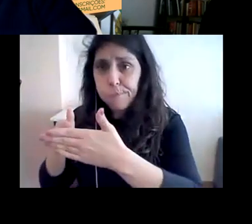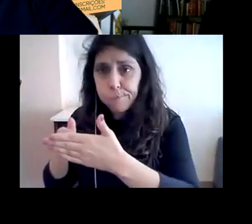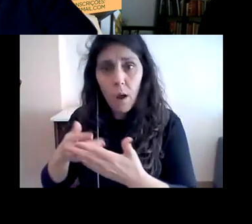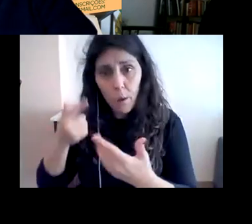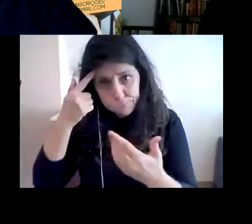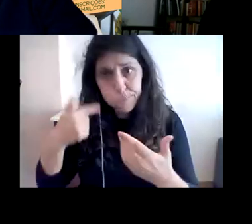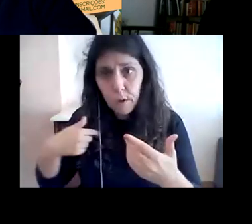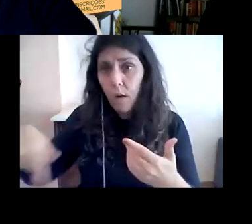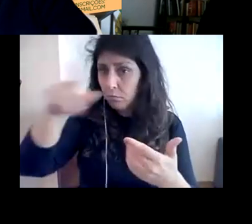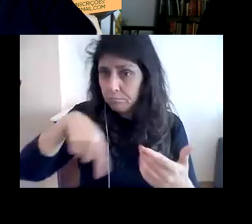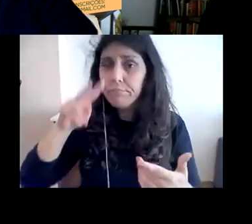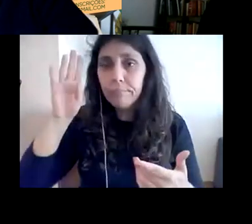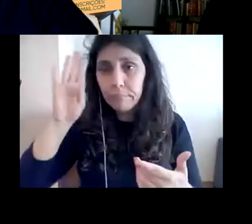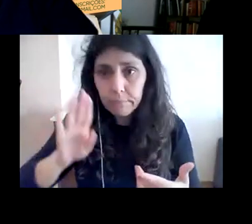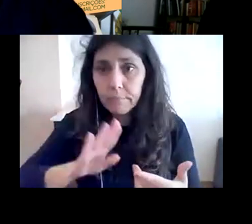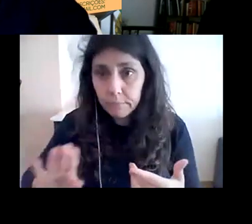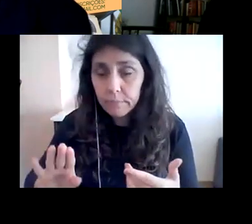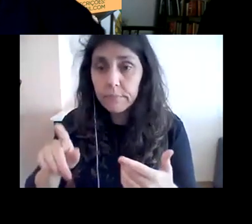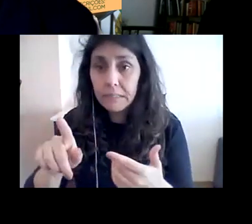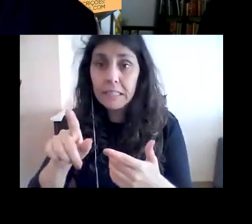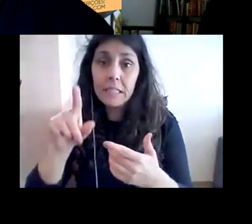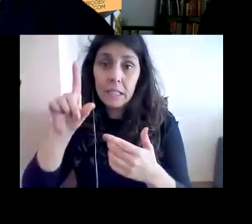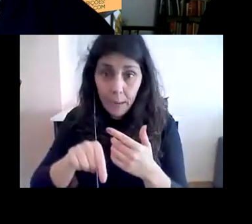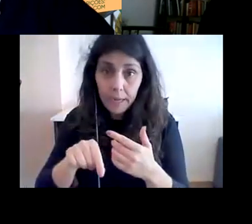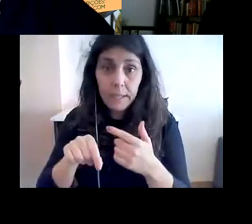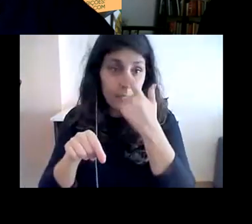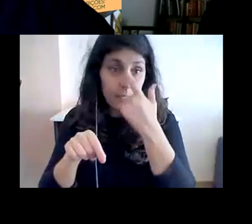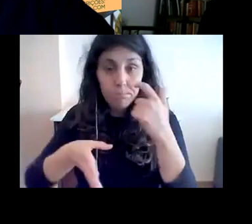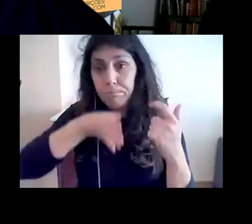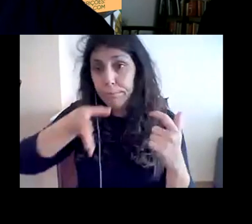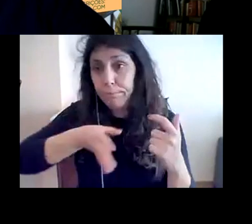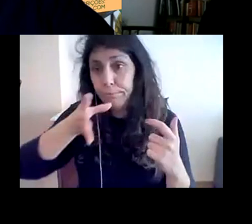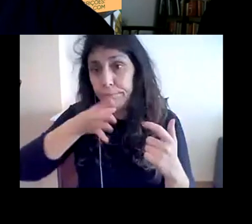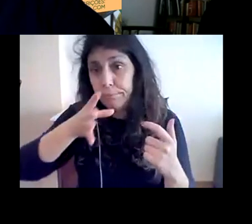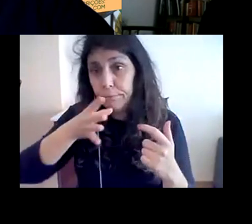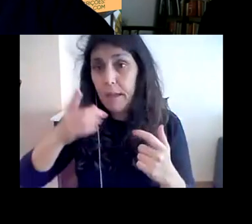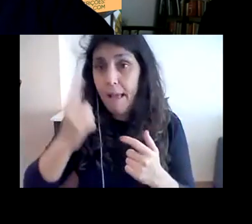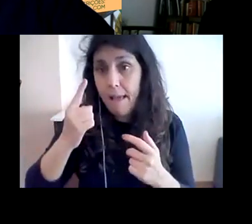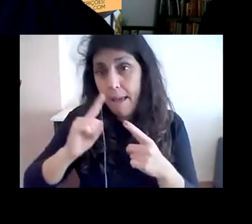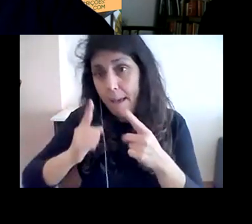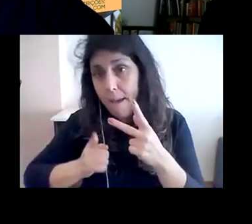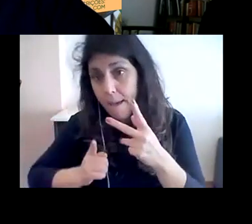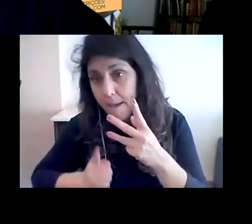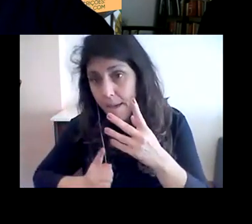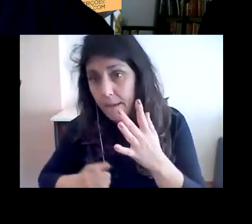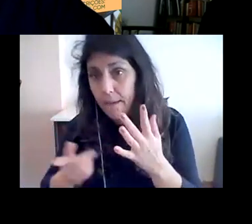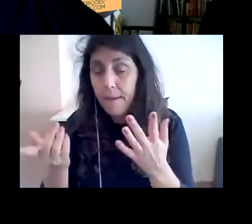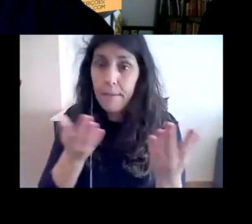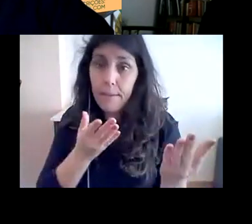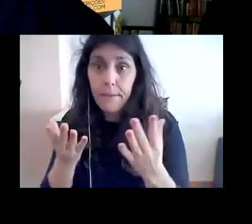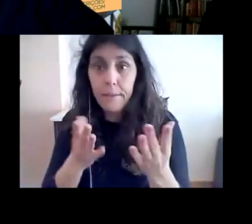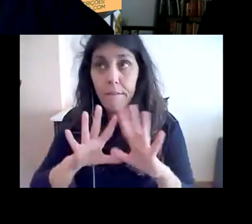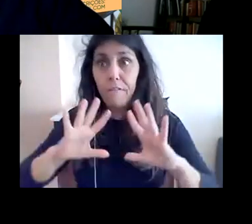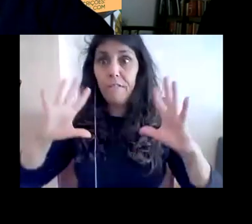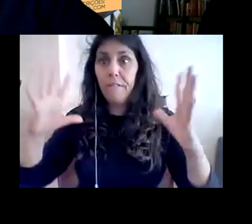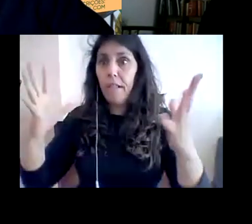como se vê, e em boa medida tendo sido ditado por medidas que são ambíguas, que é, por um